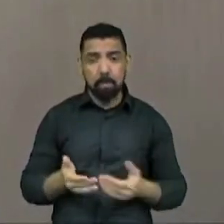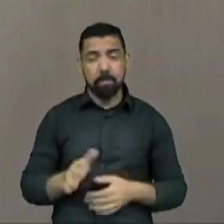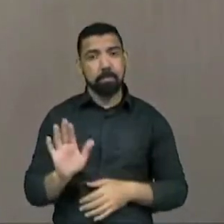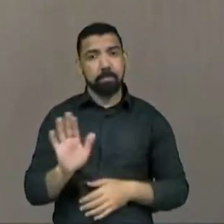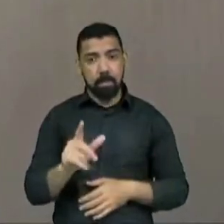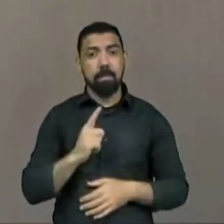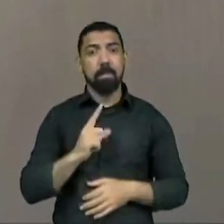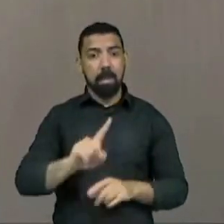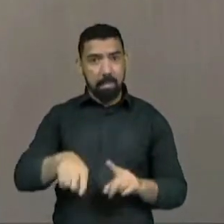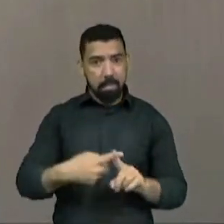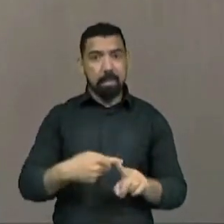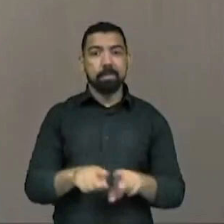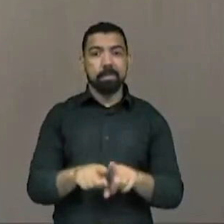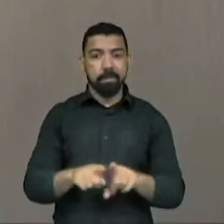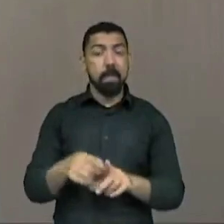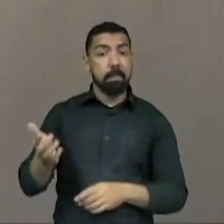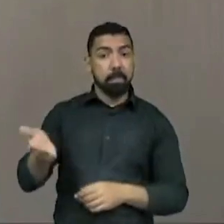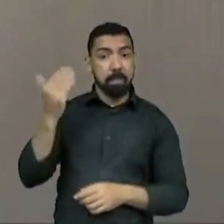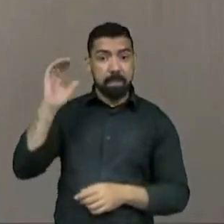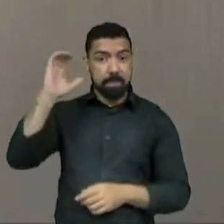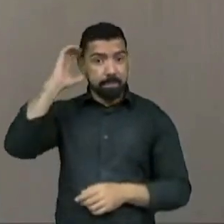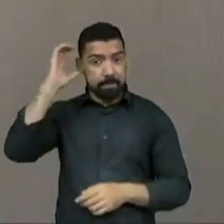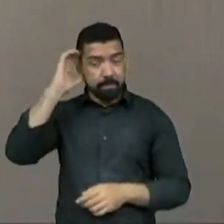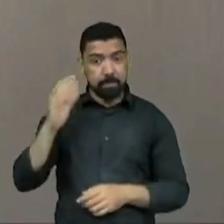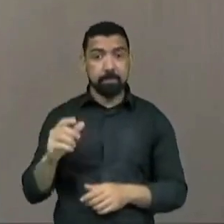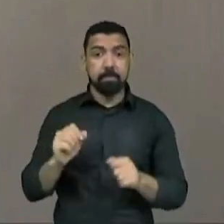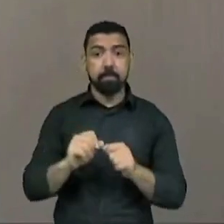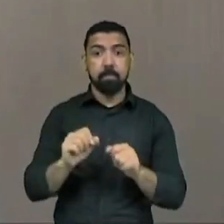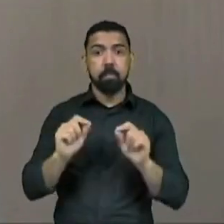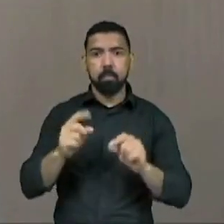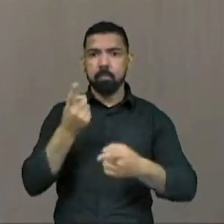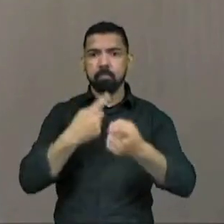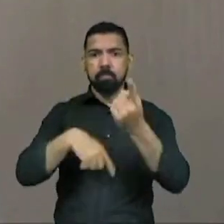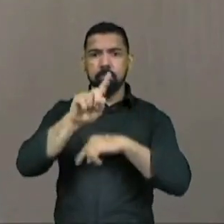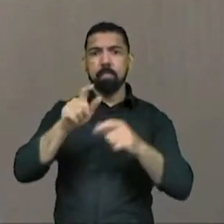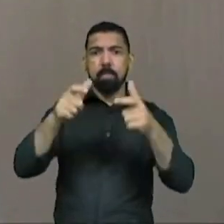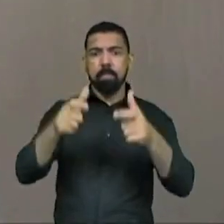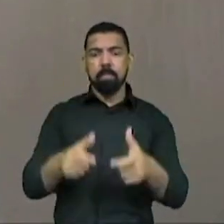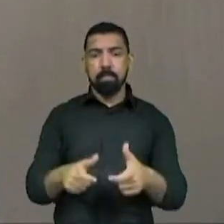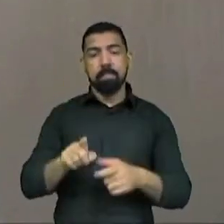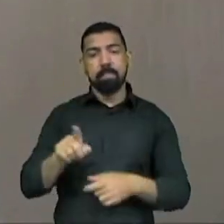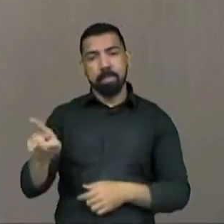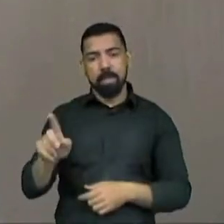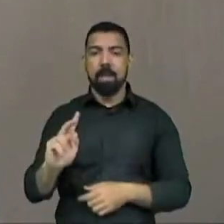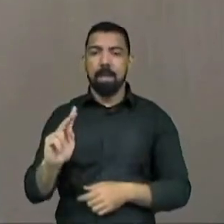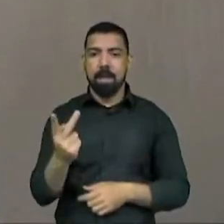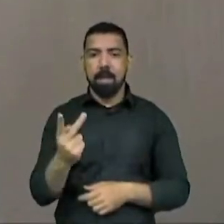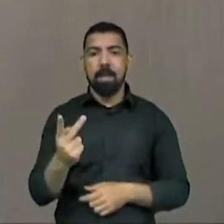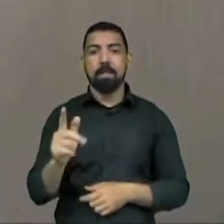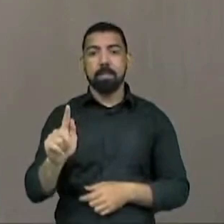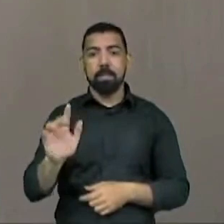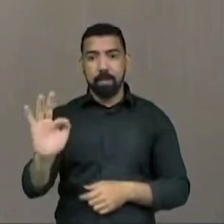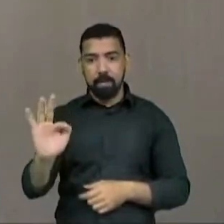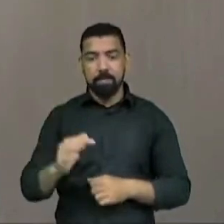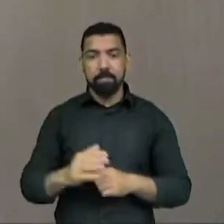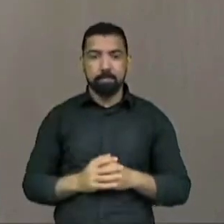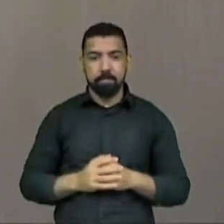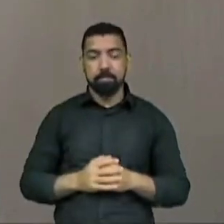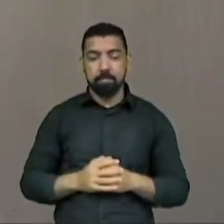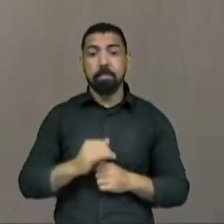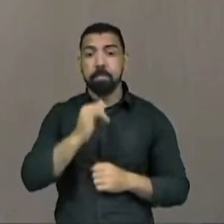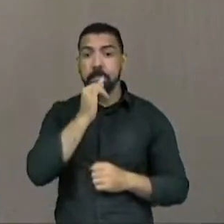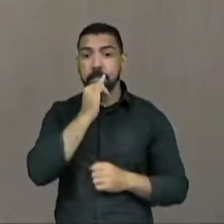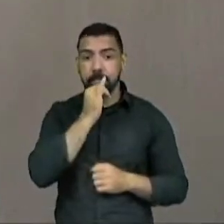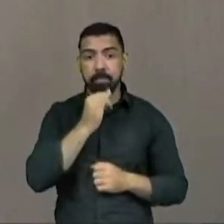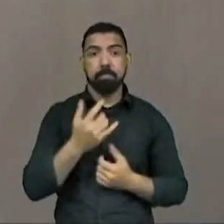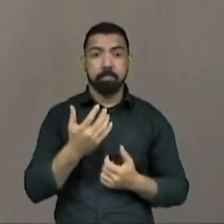época, Cid Gomes fez uma revolução no HGF. Quem é médico aqui, deputado Fernando Hugo, é médico.